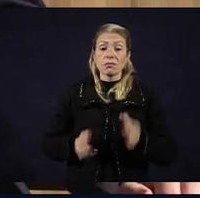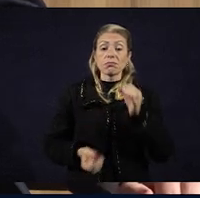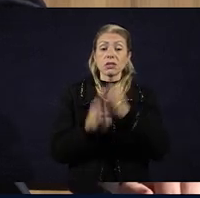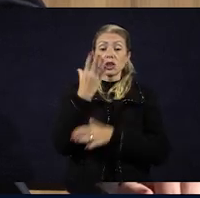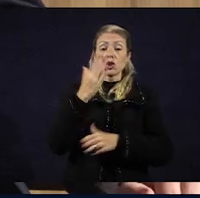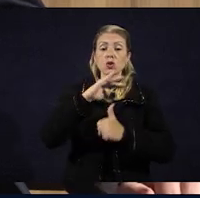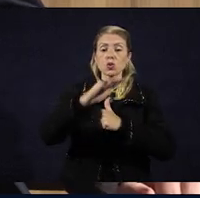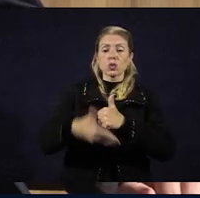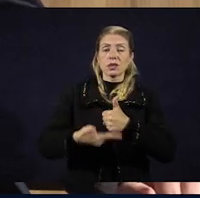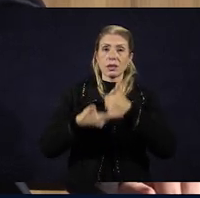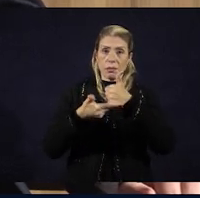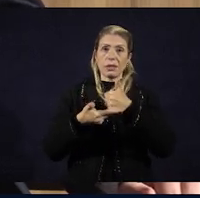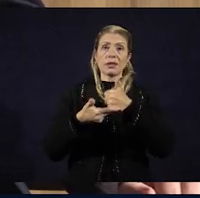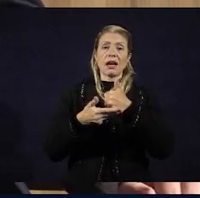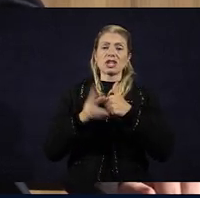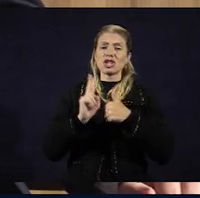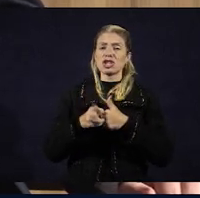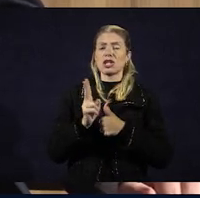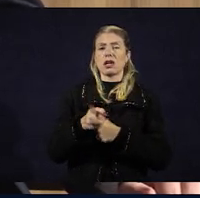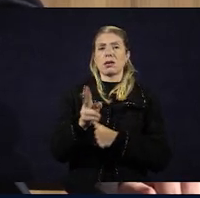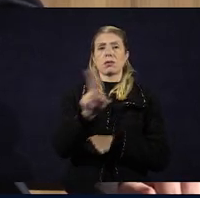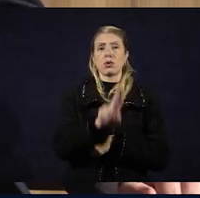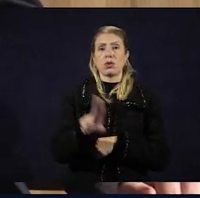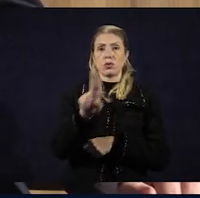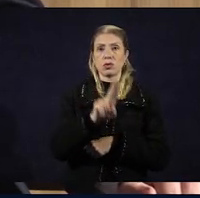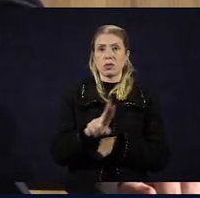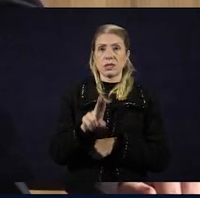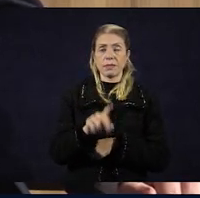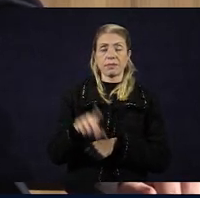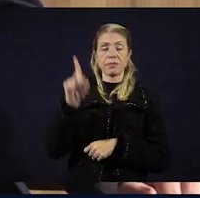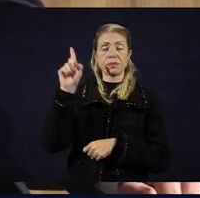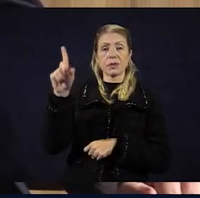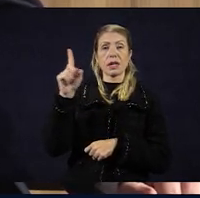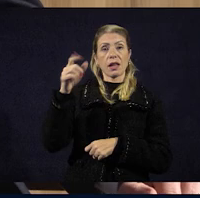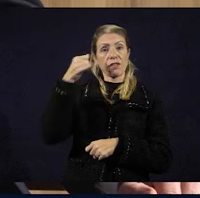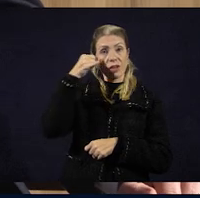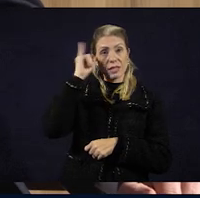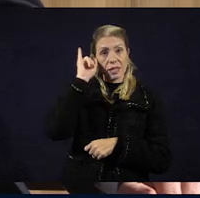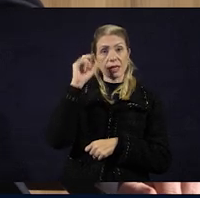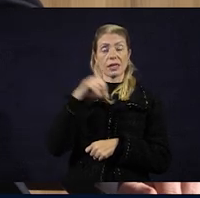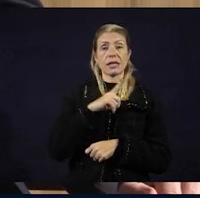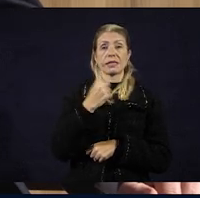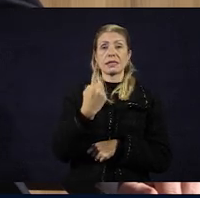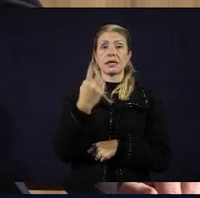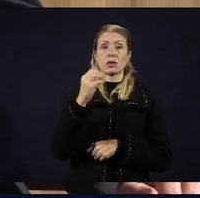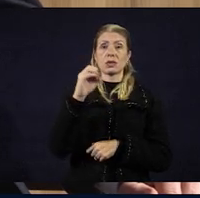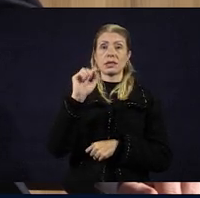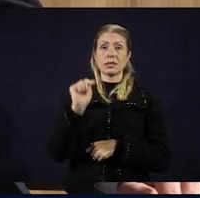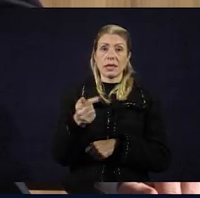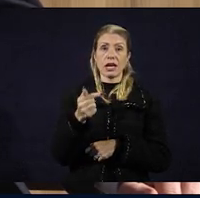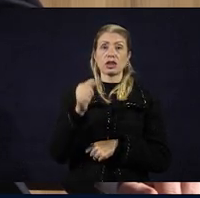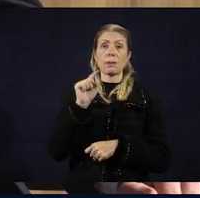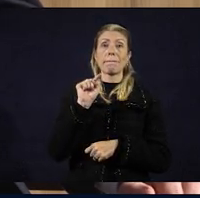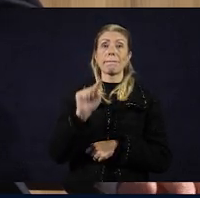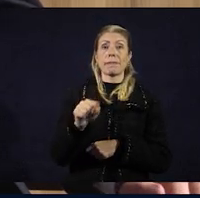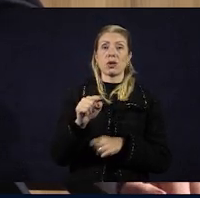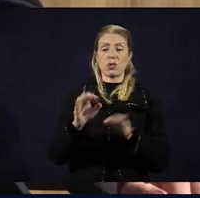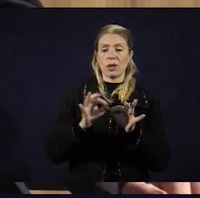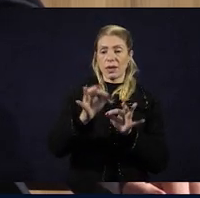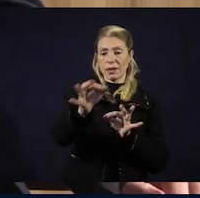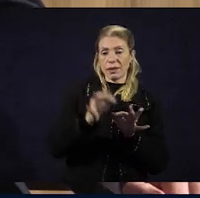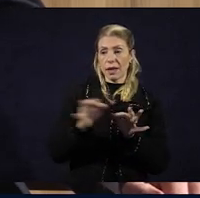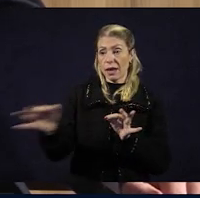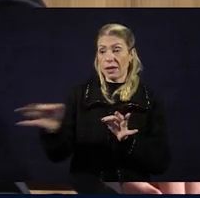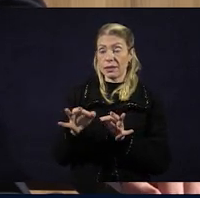é composta de uma fazenda no Pará a gente tem 107 mil hectares de fazenda sendo que 60%